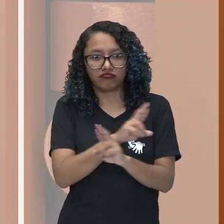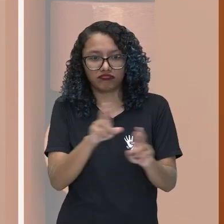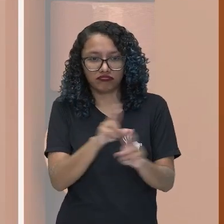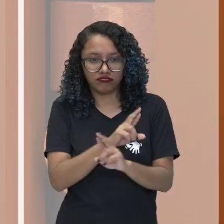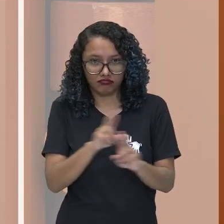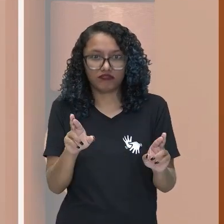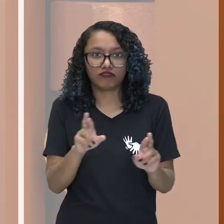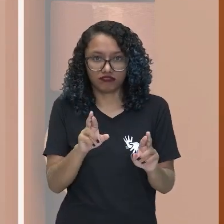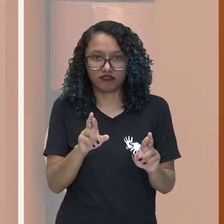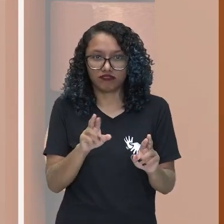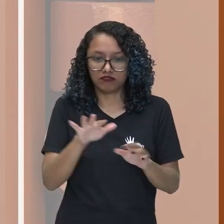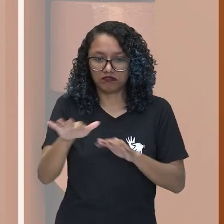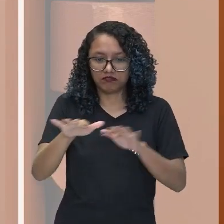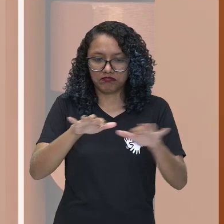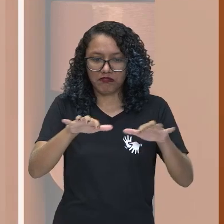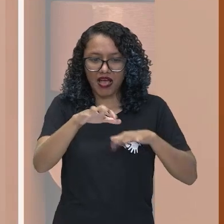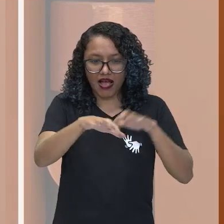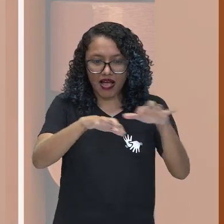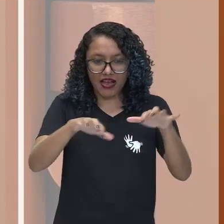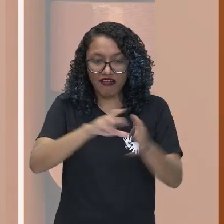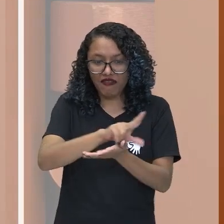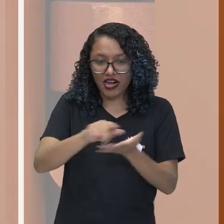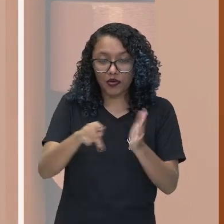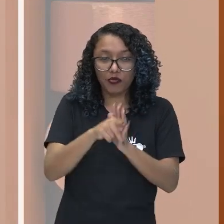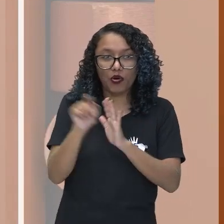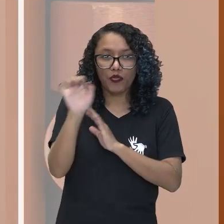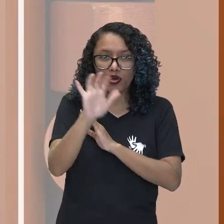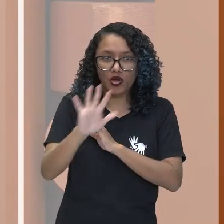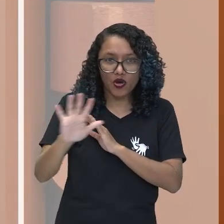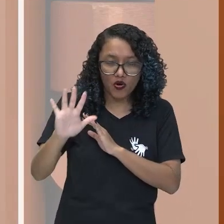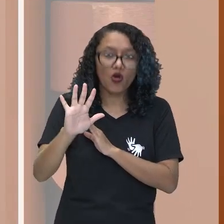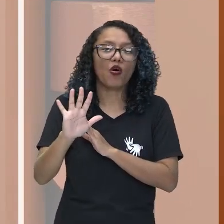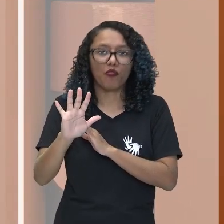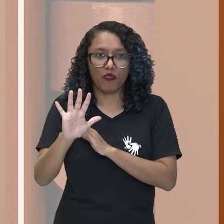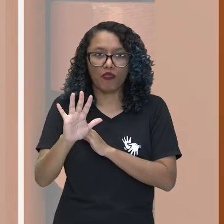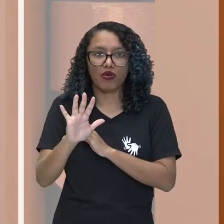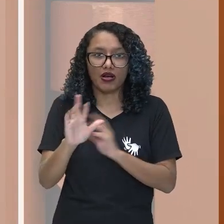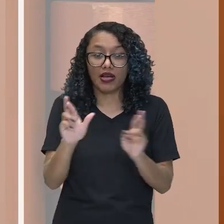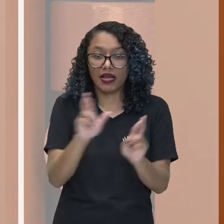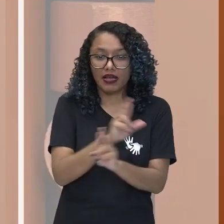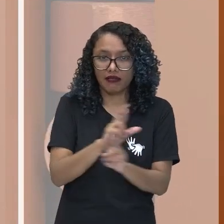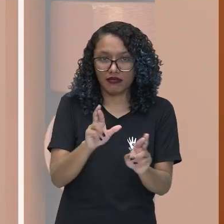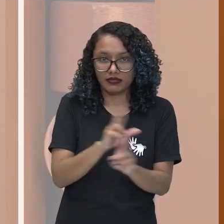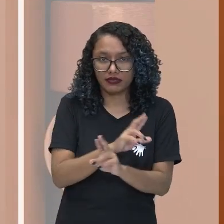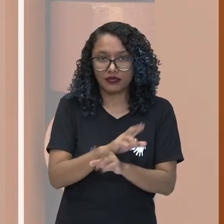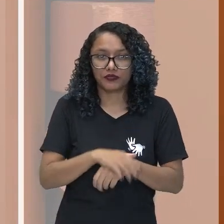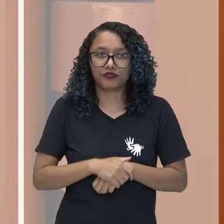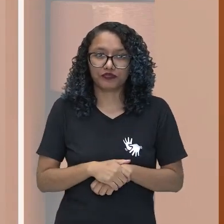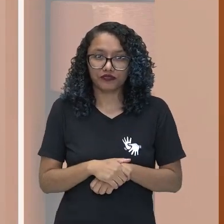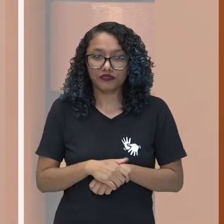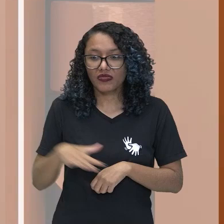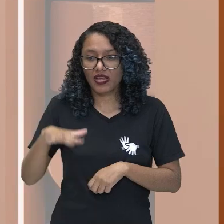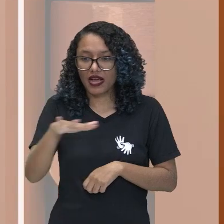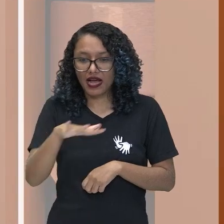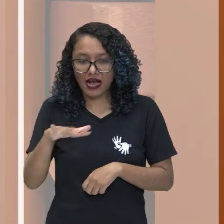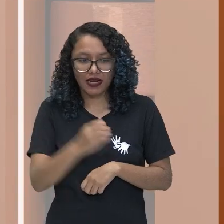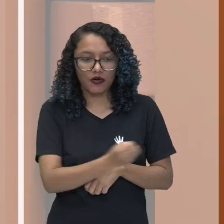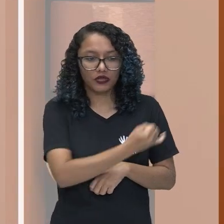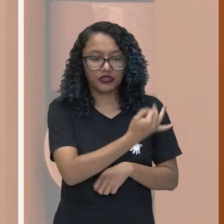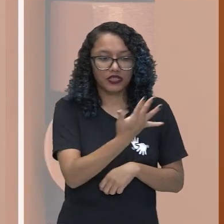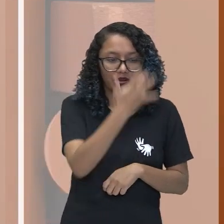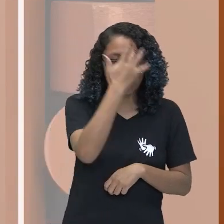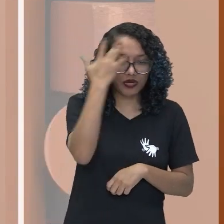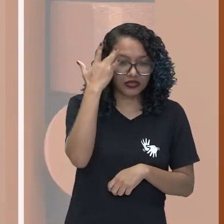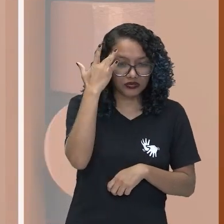continente europeu. Então, a partir da extensão territorial daquela área, pela quantidade de habitantes que se